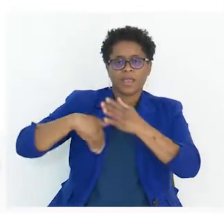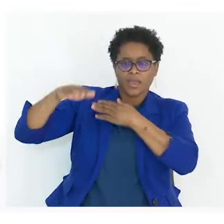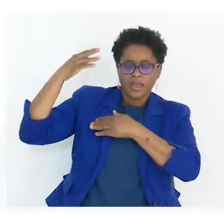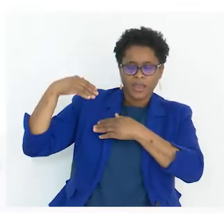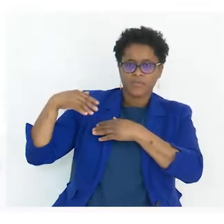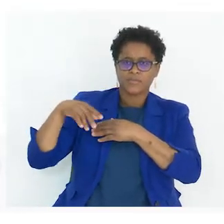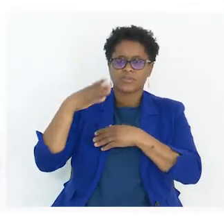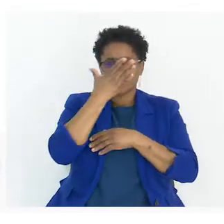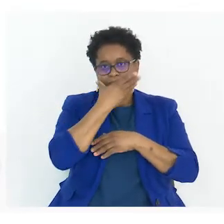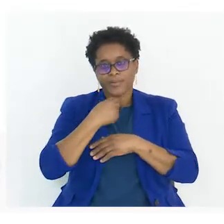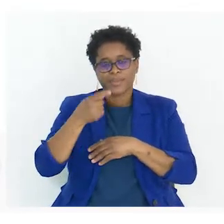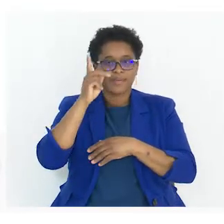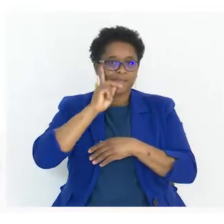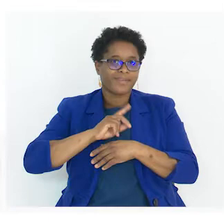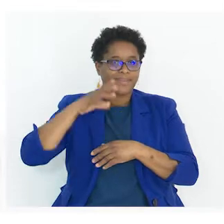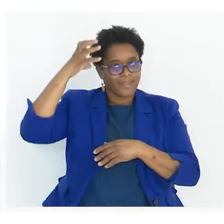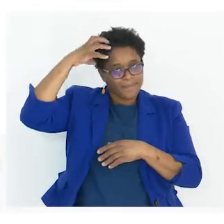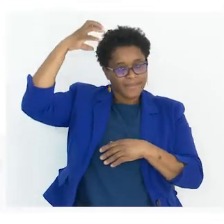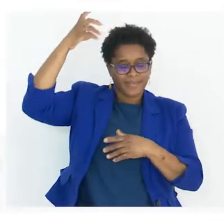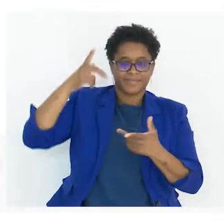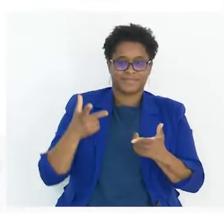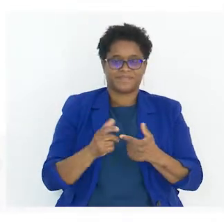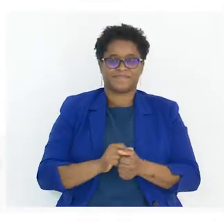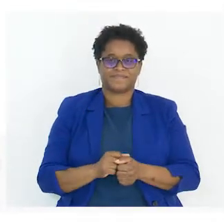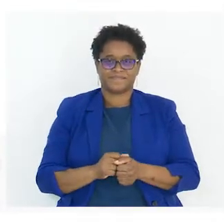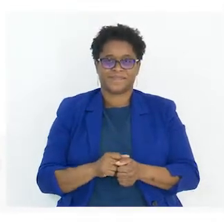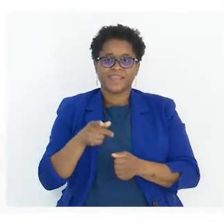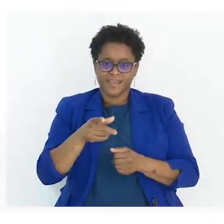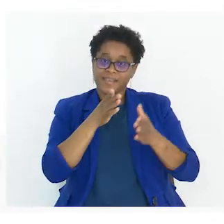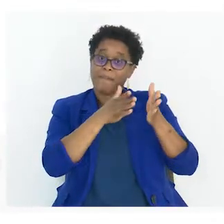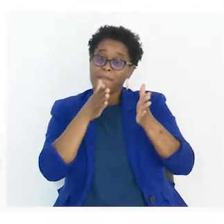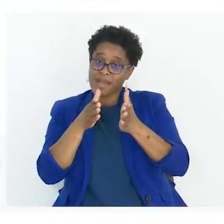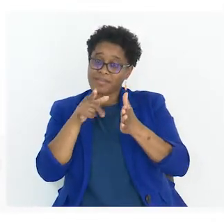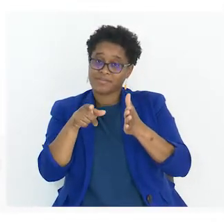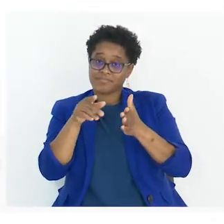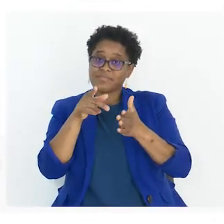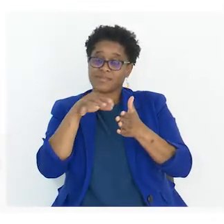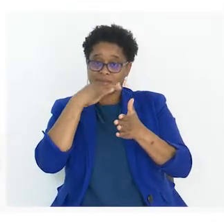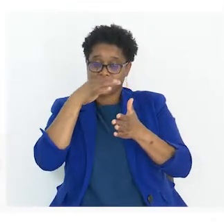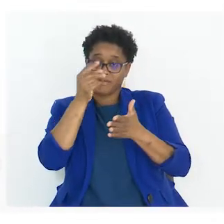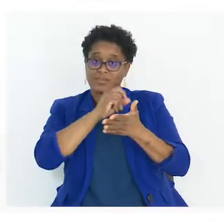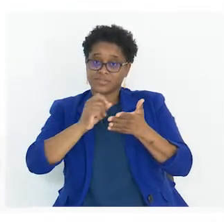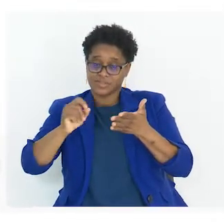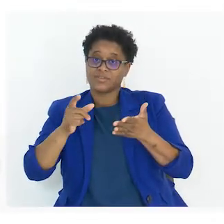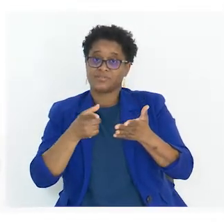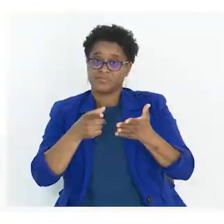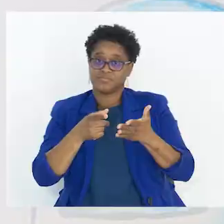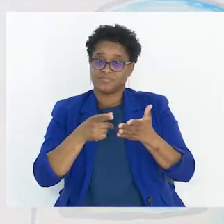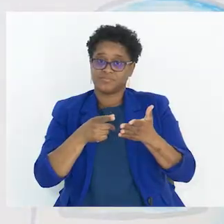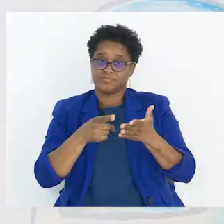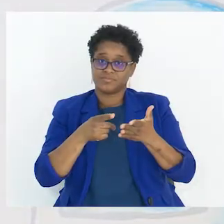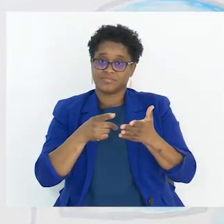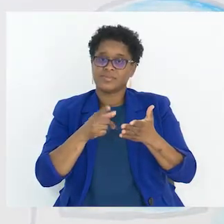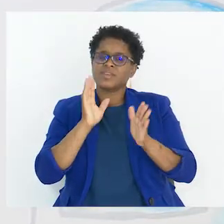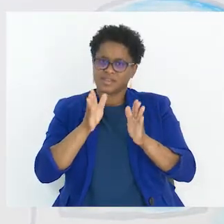diz: era uma vez uma linda princesa. Esse parágrafo faz a descrição.